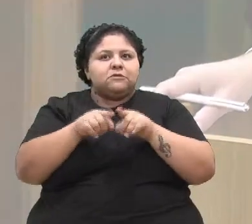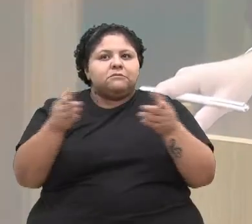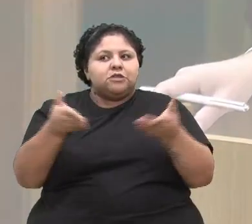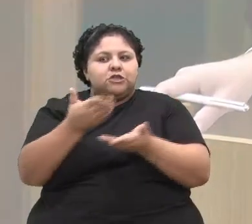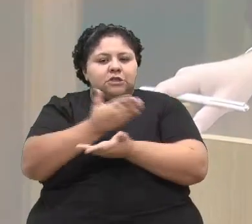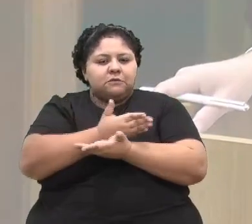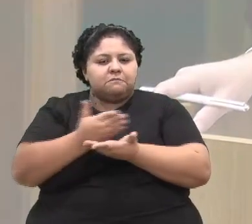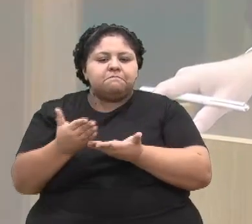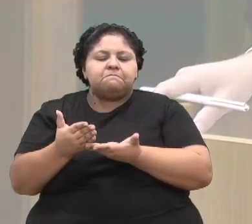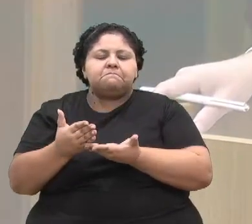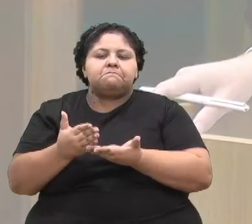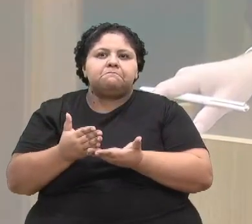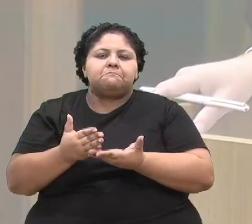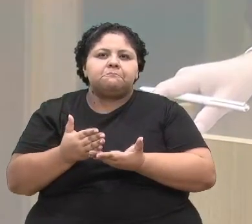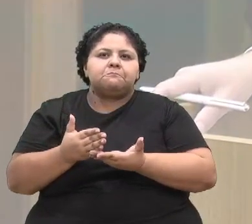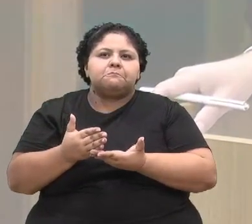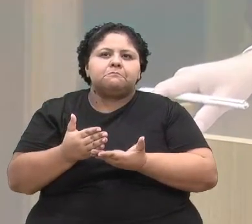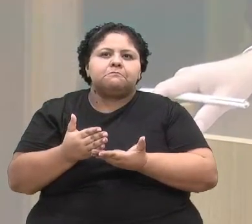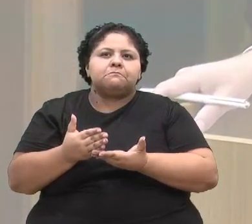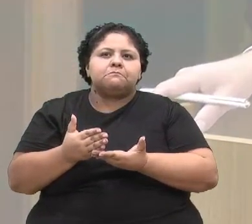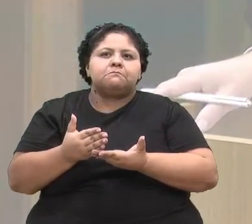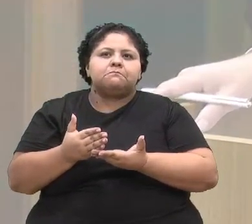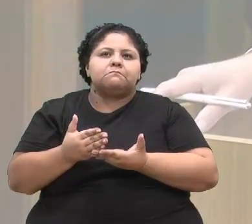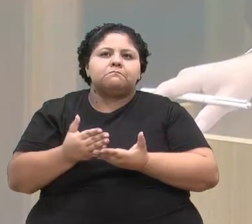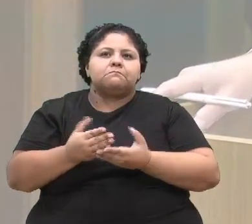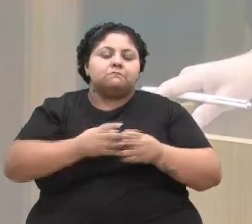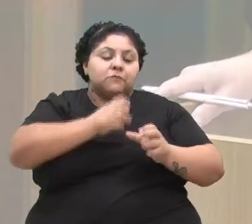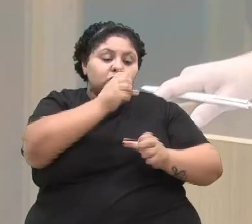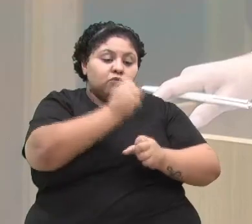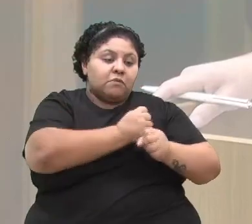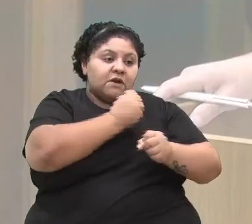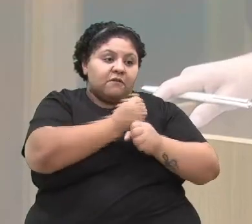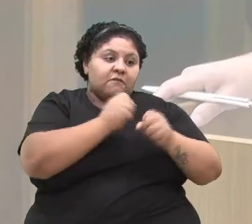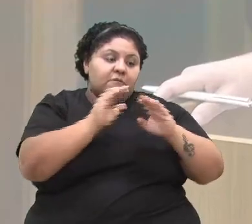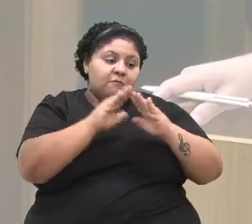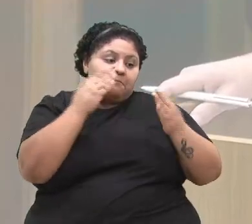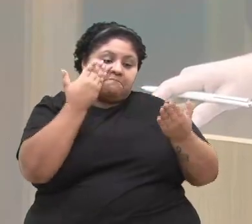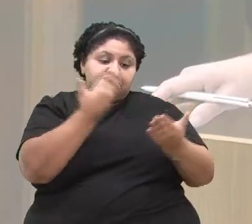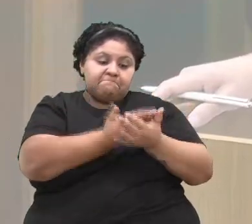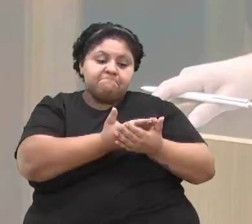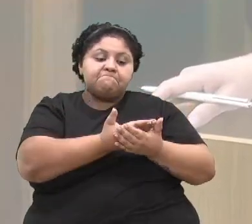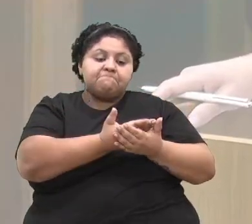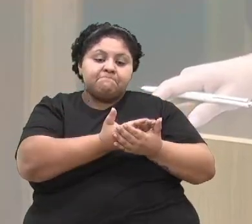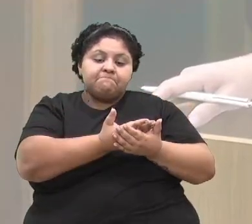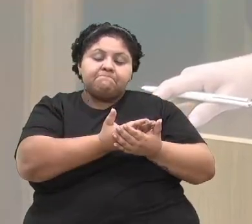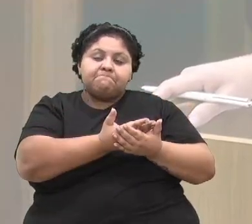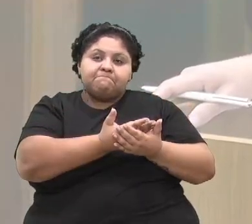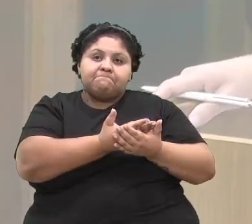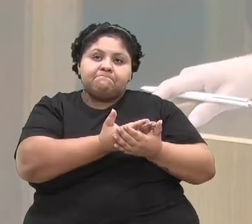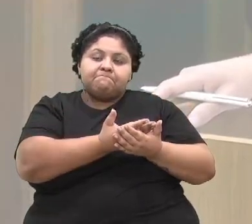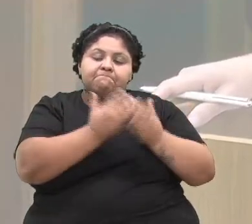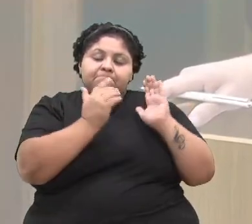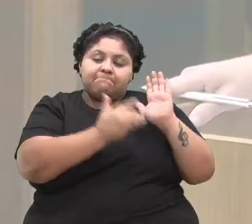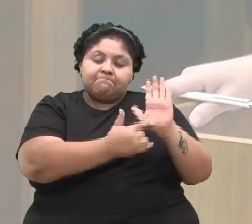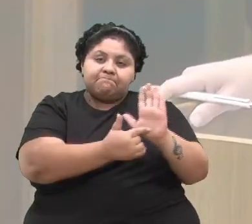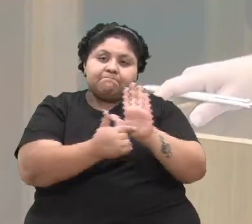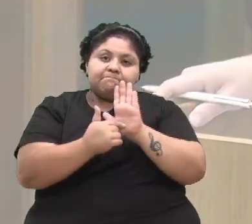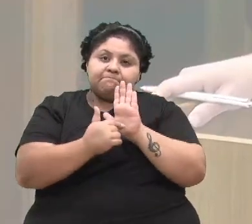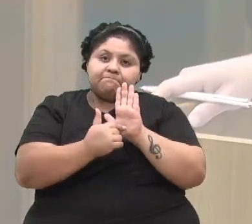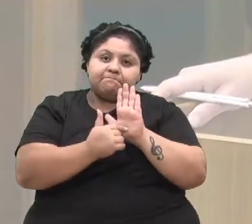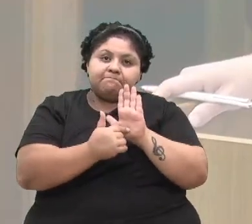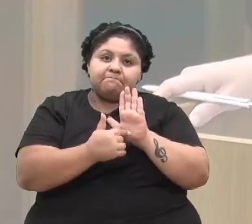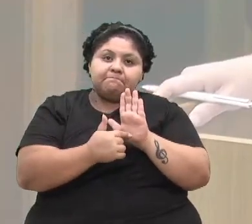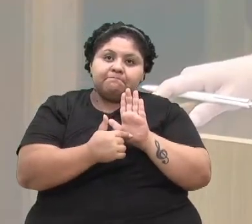aí uma reforma de uma escola com uma situação modulada, demonstrando os